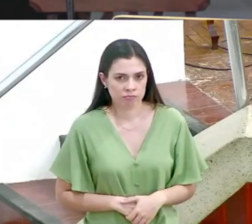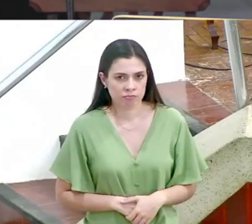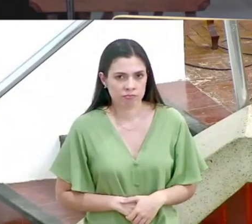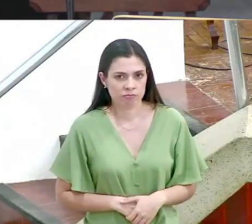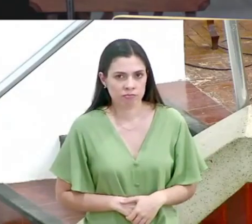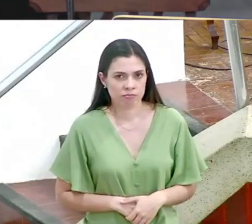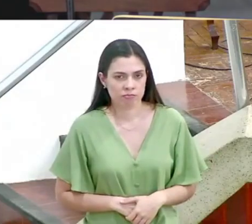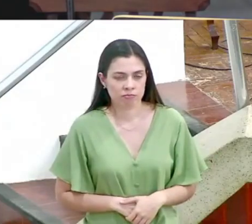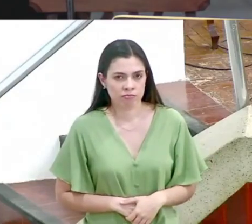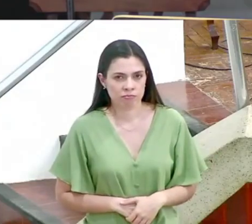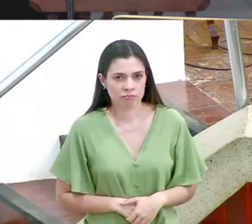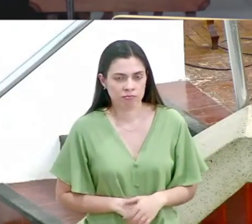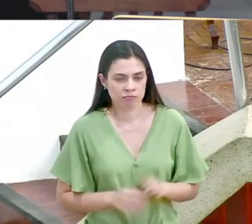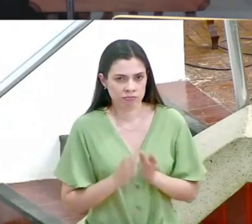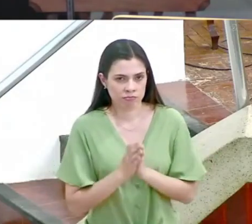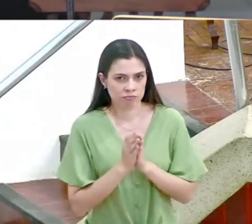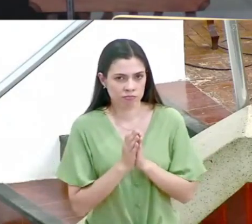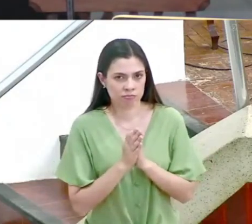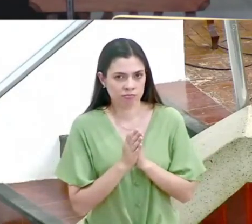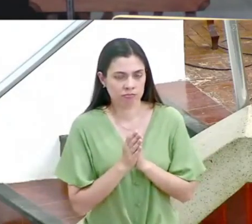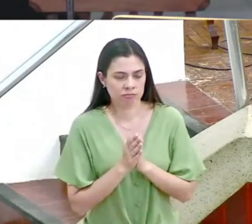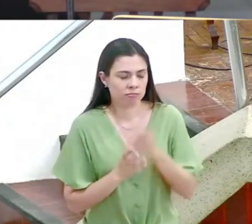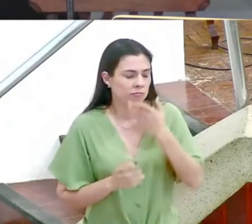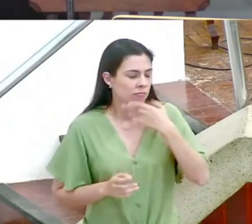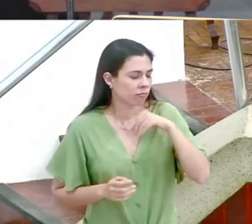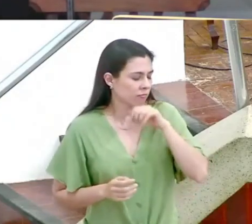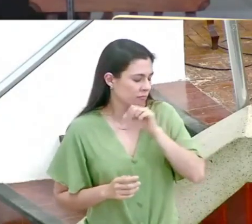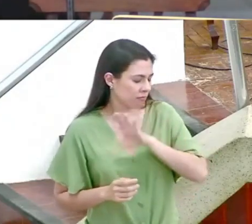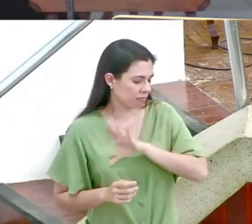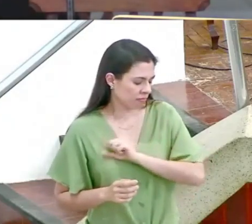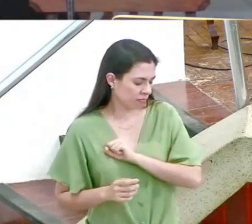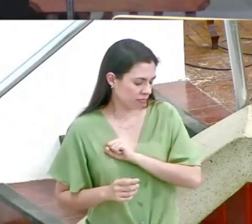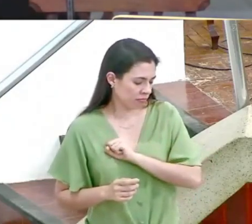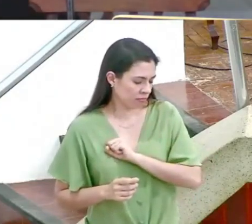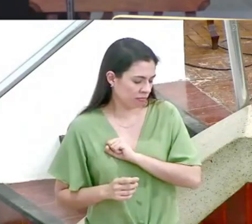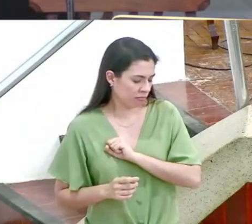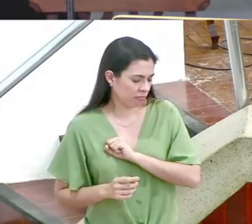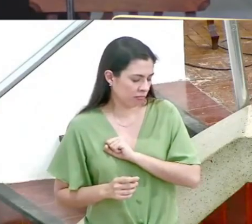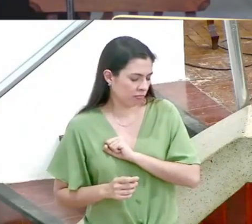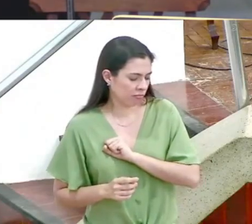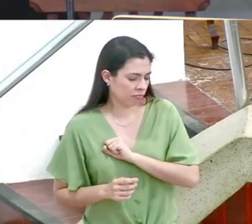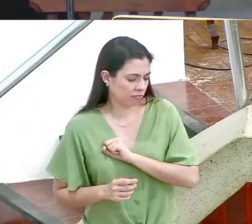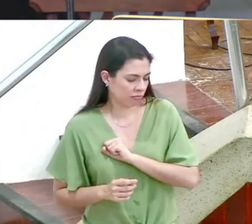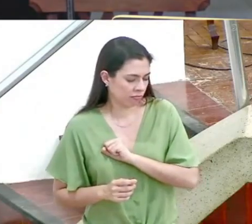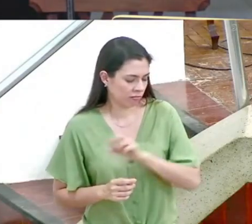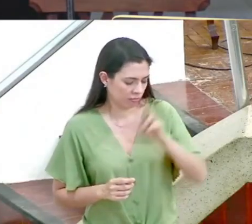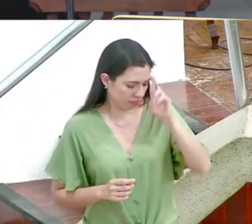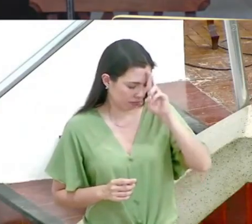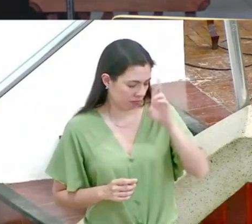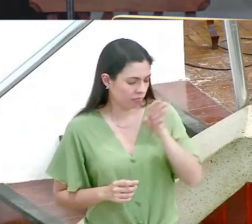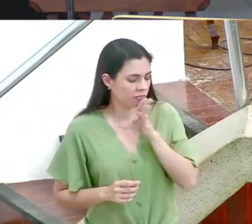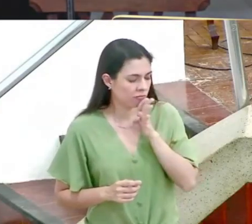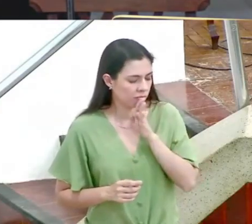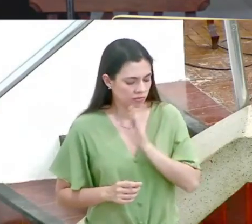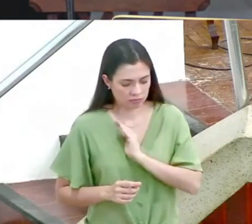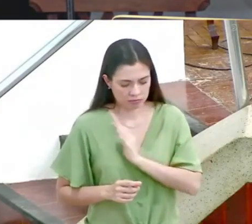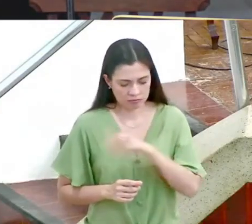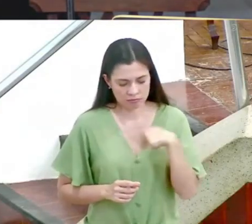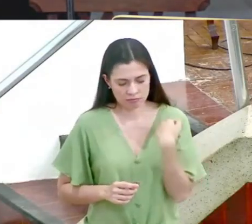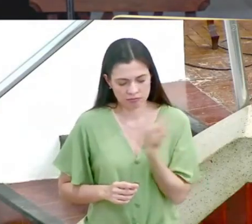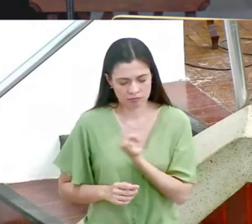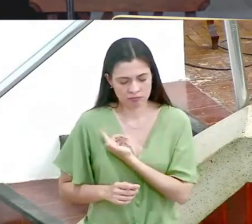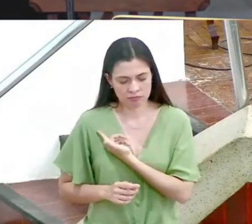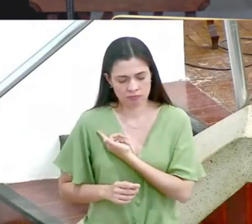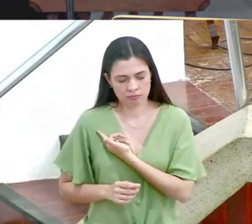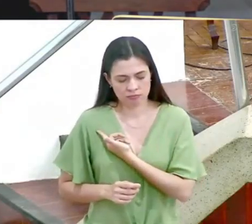mensagem vamos orar pai amado o Senhor conhece o nosso coração